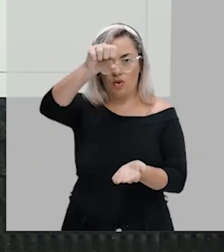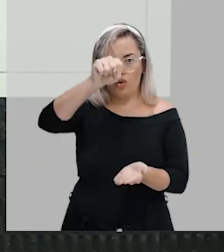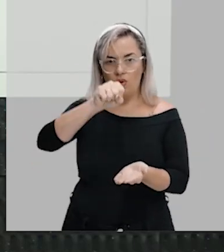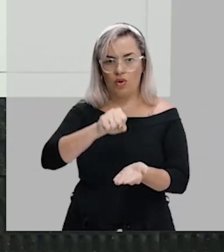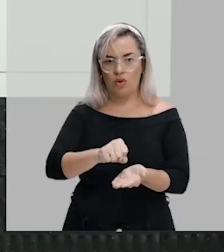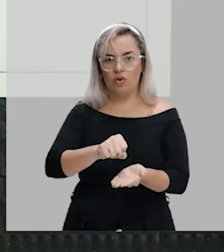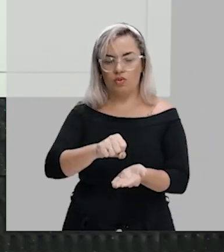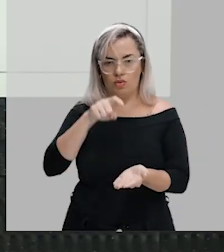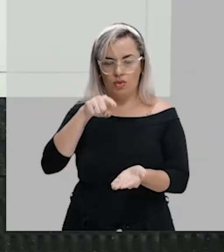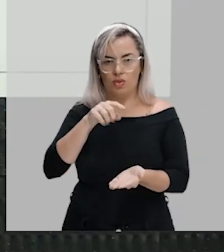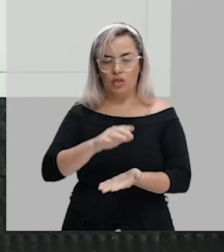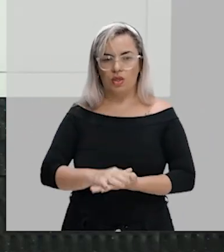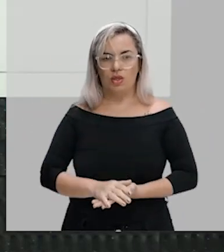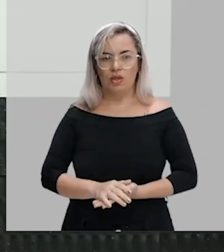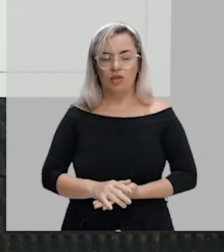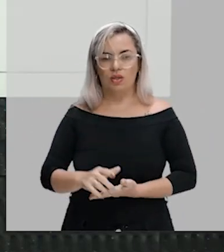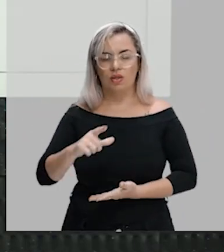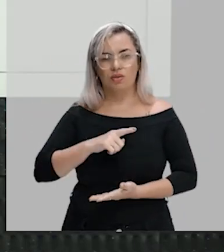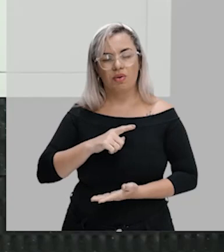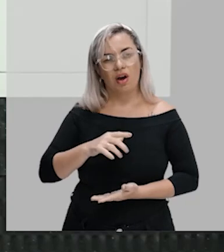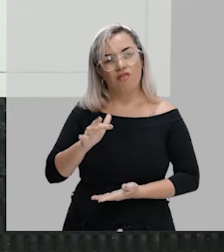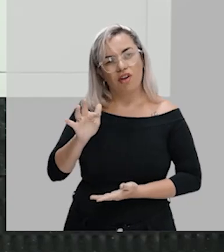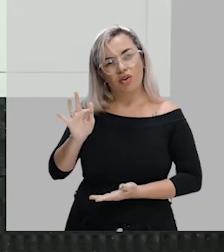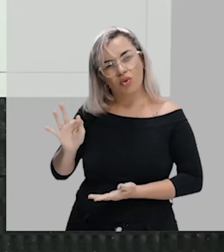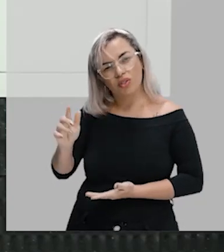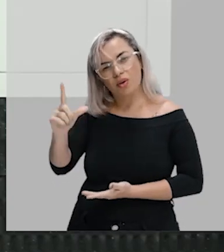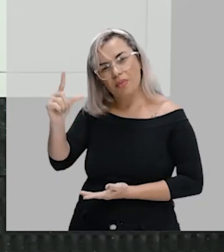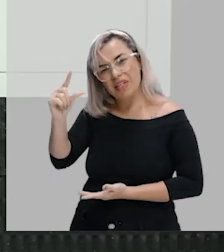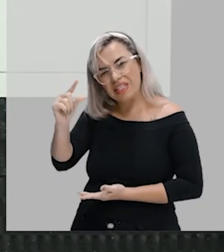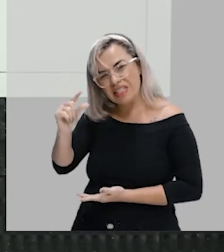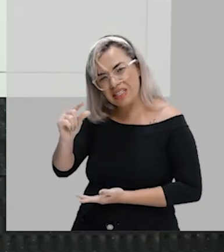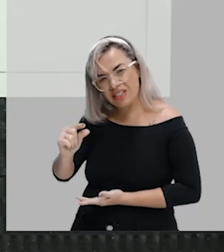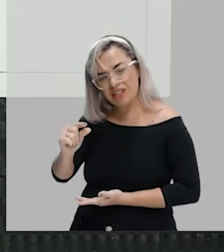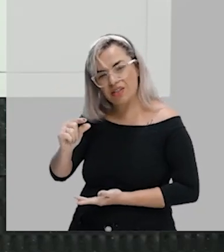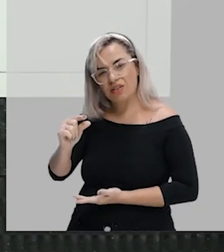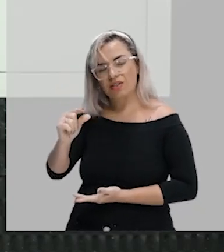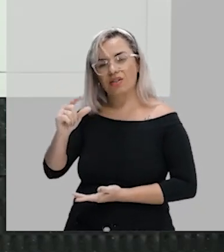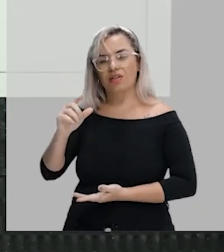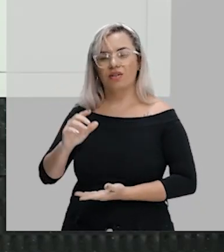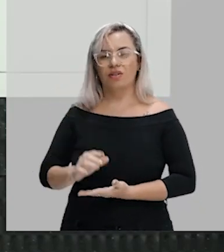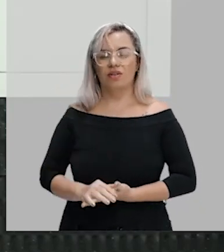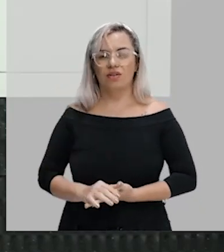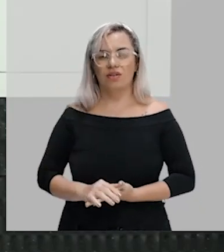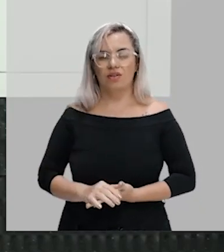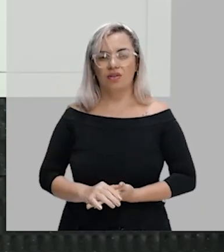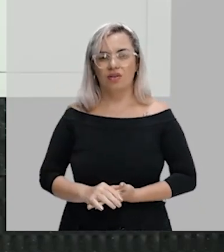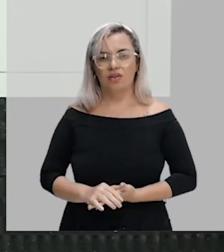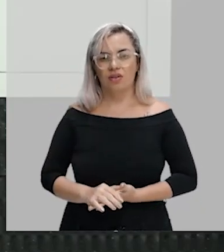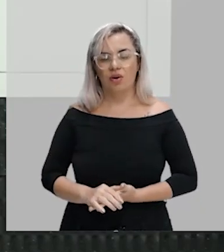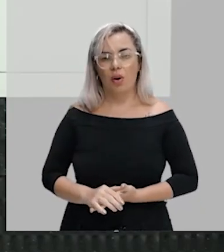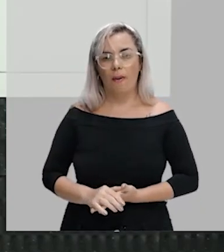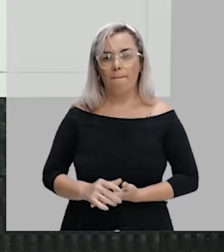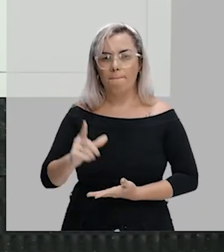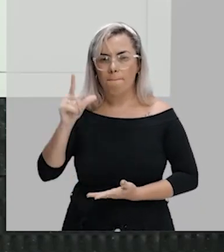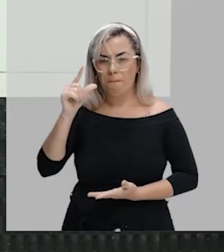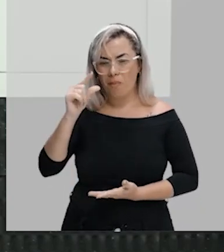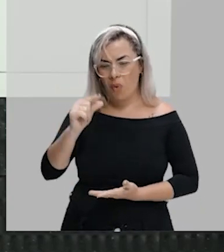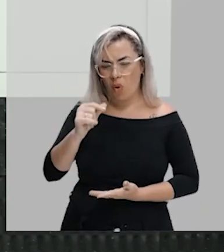uma frequência muito pequena, certo? A frequência é uma onda pouco